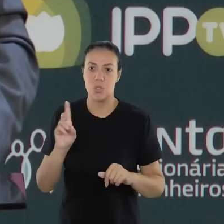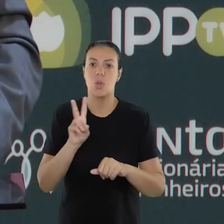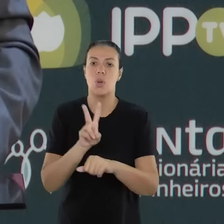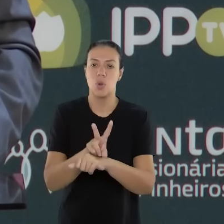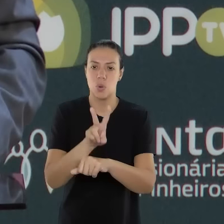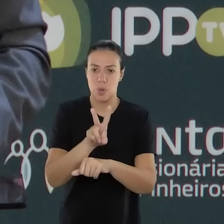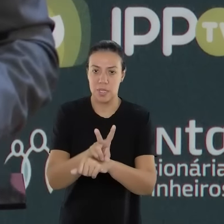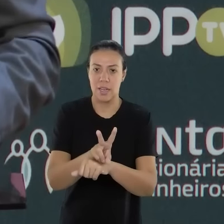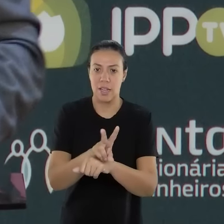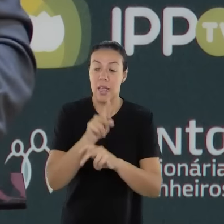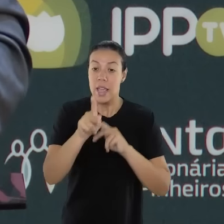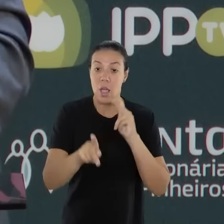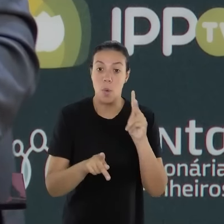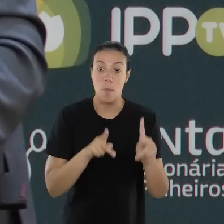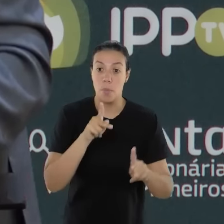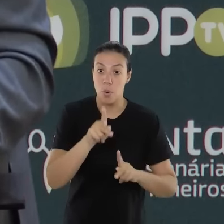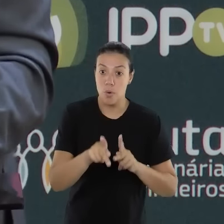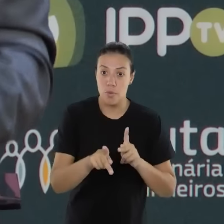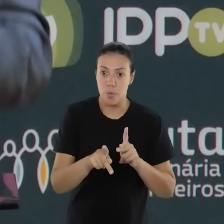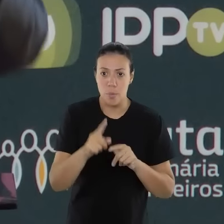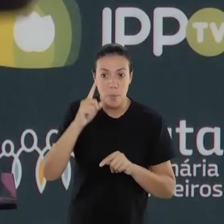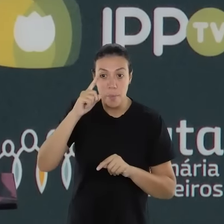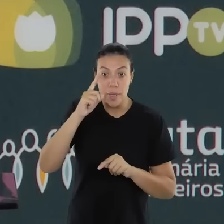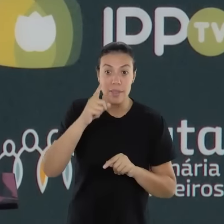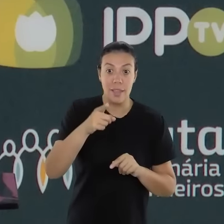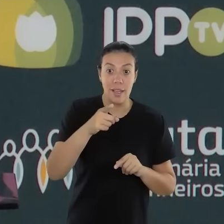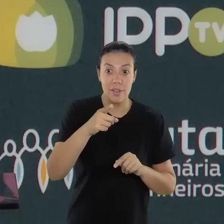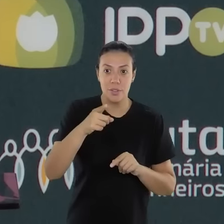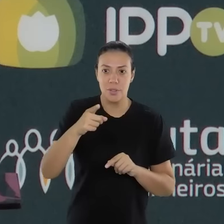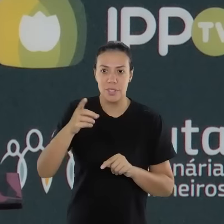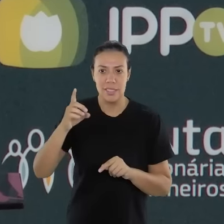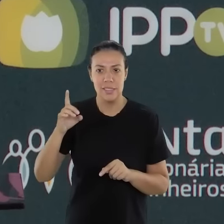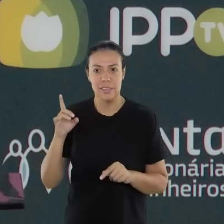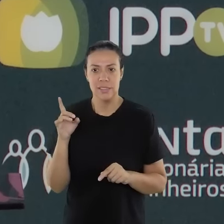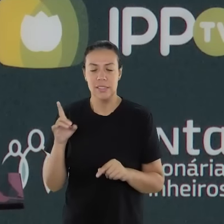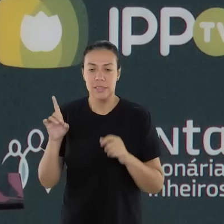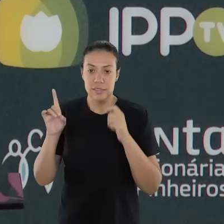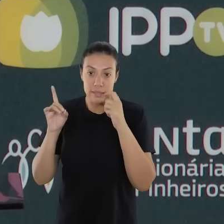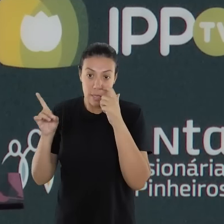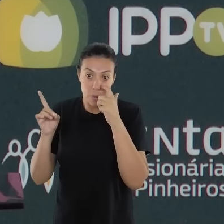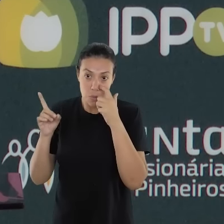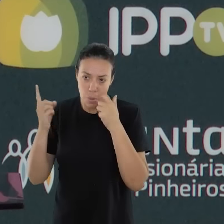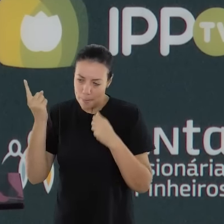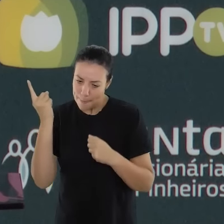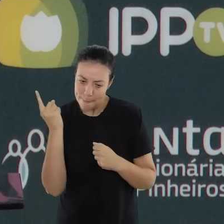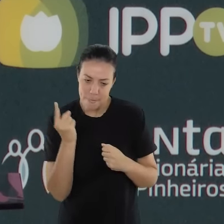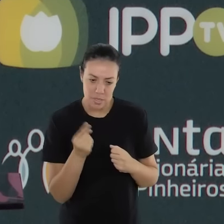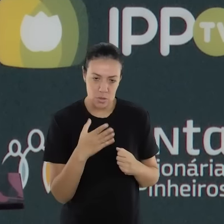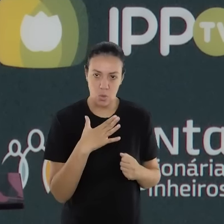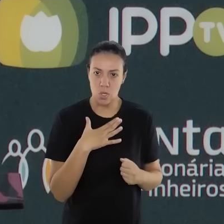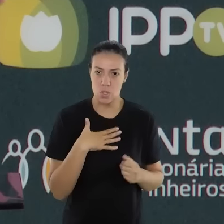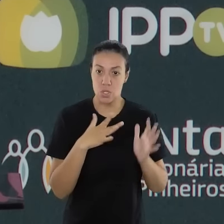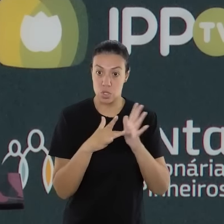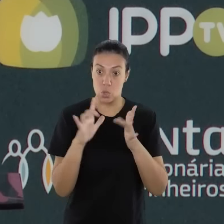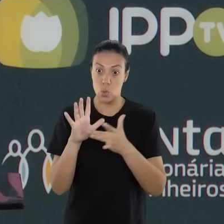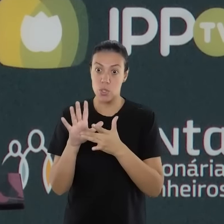É um povo enviado, assim como o Pai me enviou, eu também vos envio.